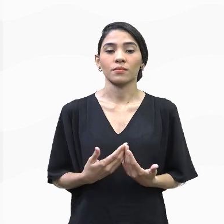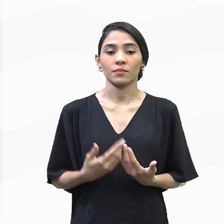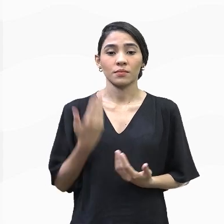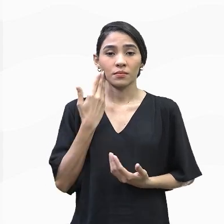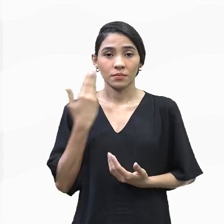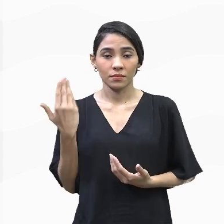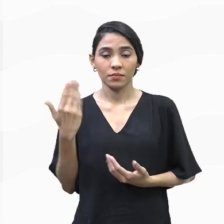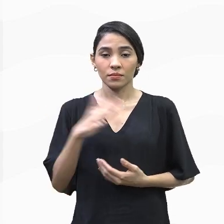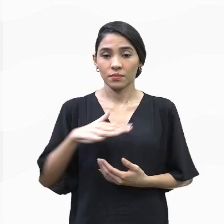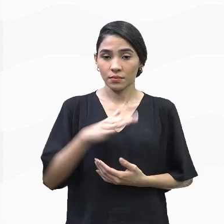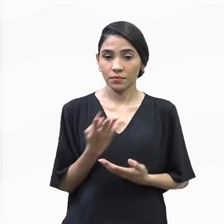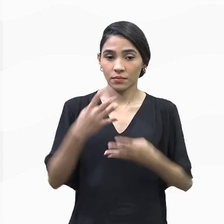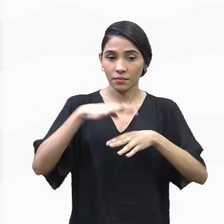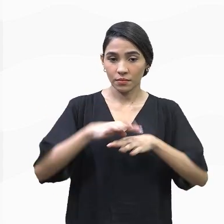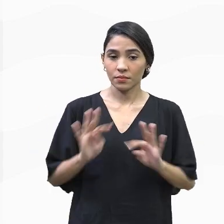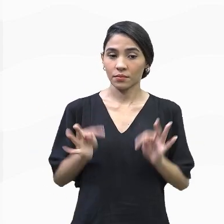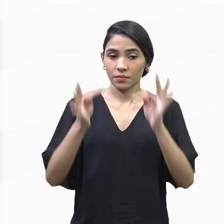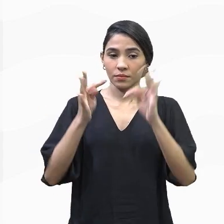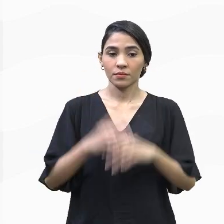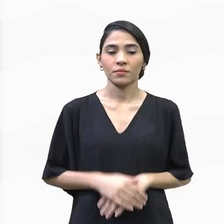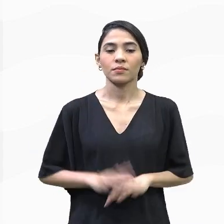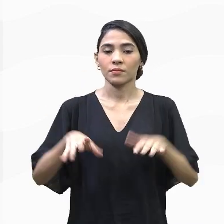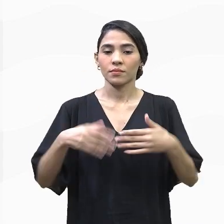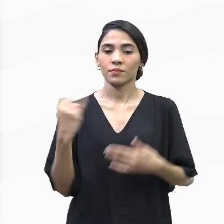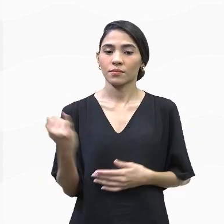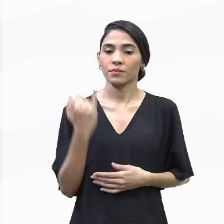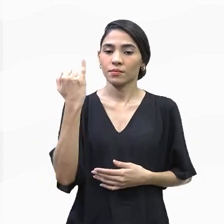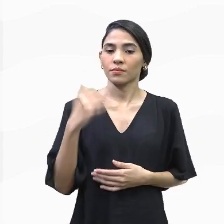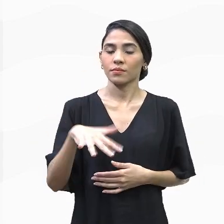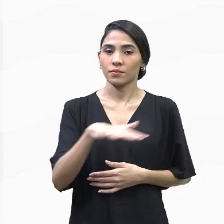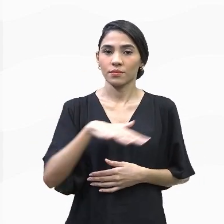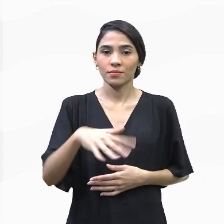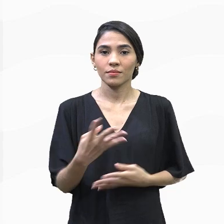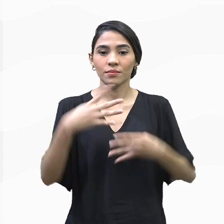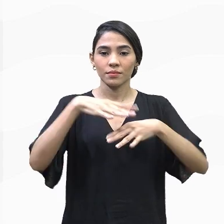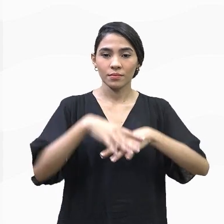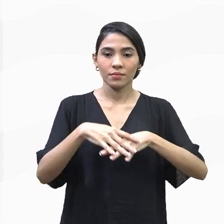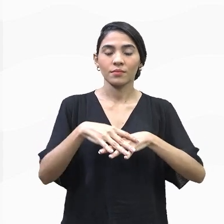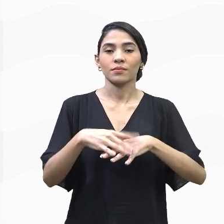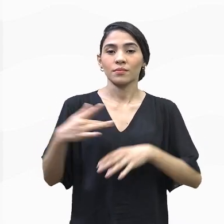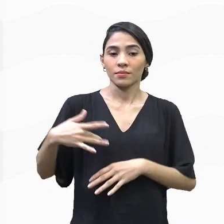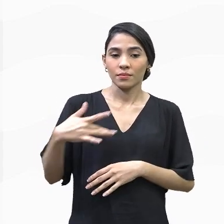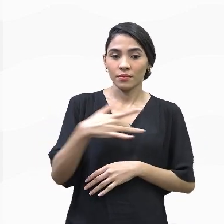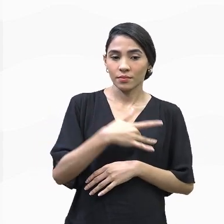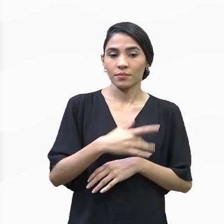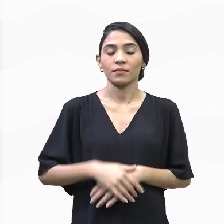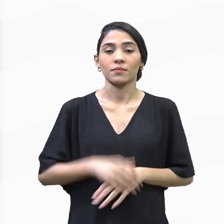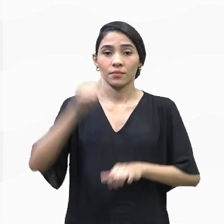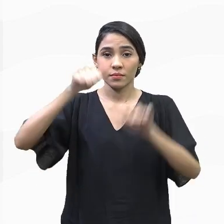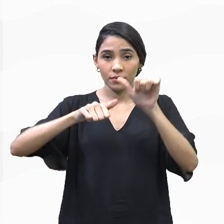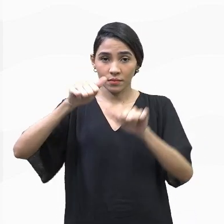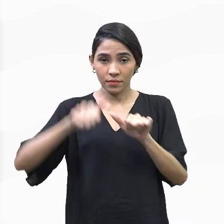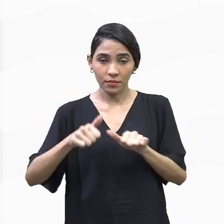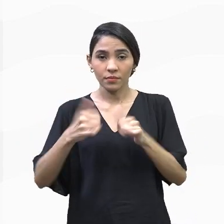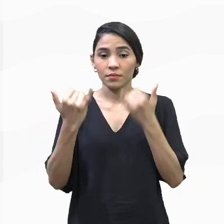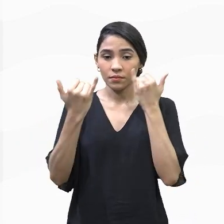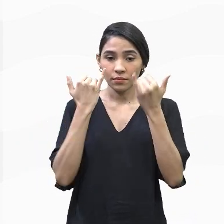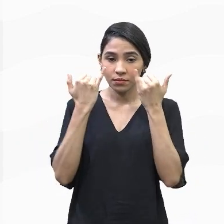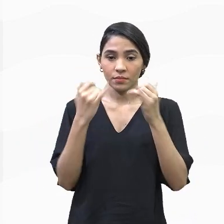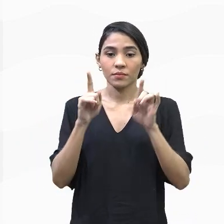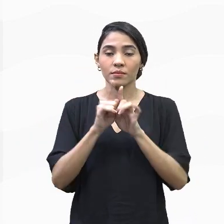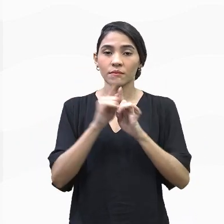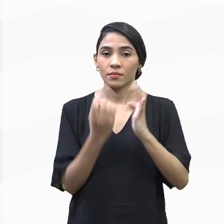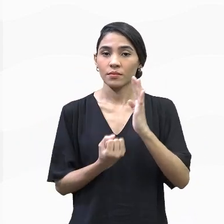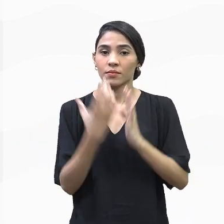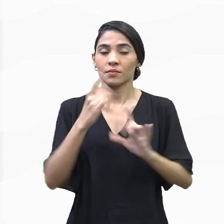Considerações da área da matemática e suas tecnologias. Qual a importância da matemática na área da saúde, análise de dados